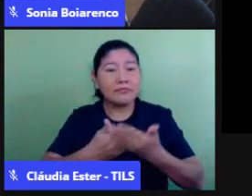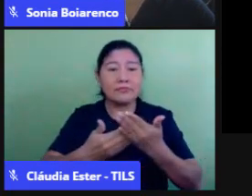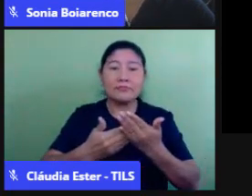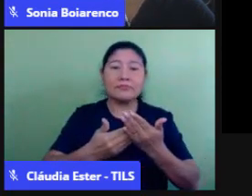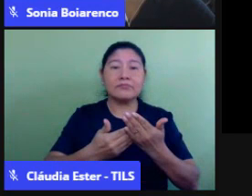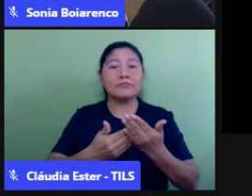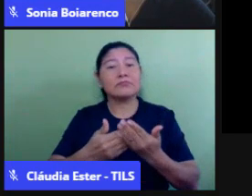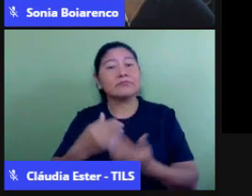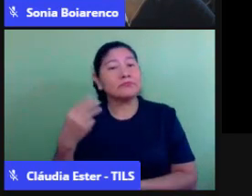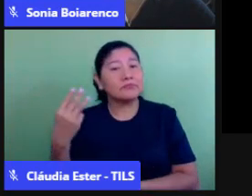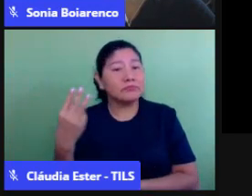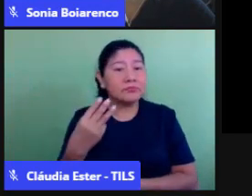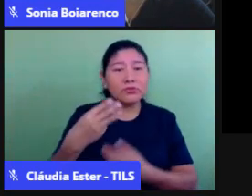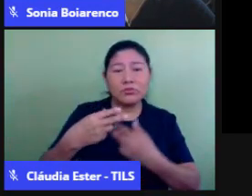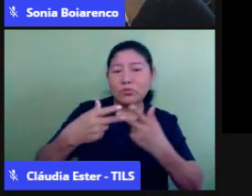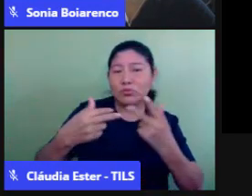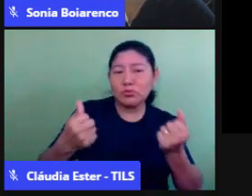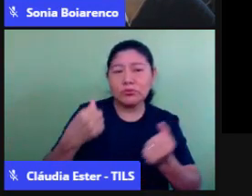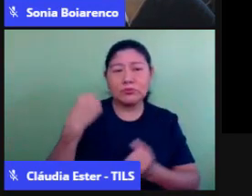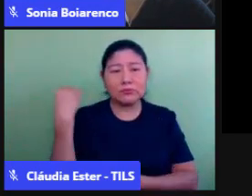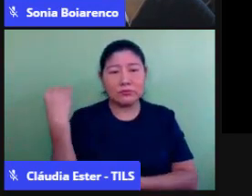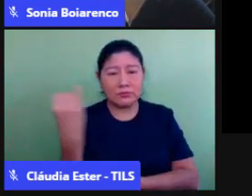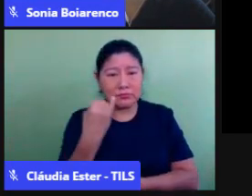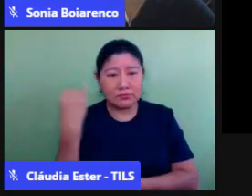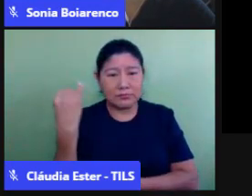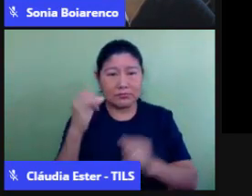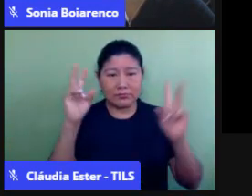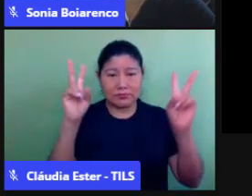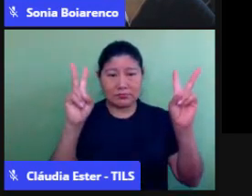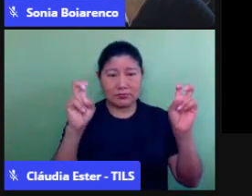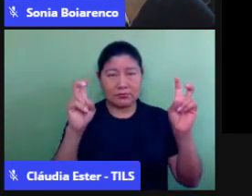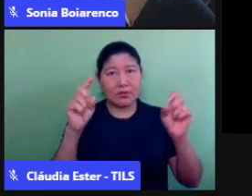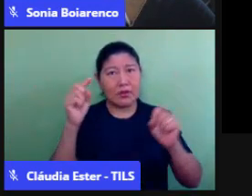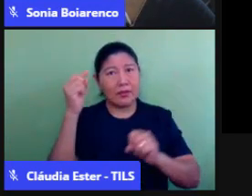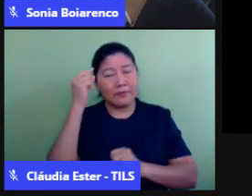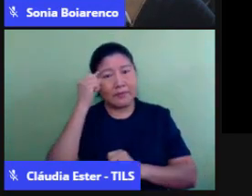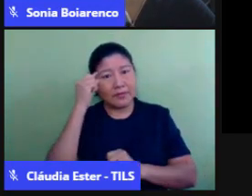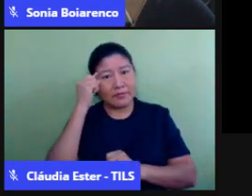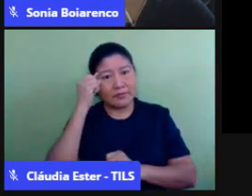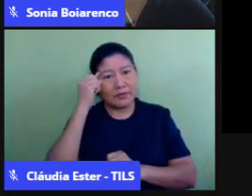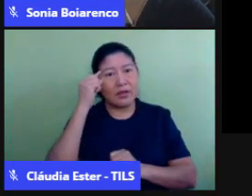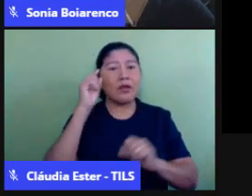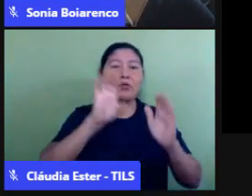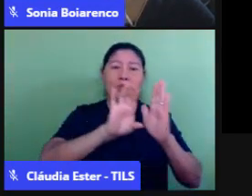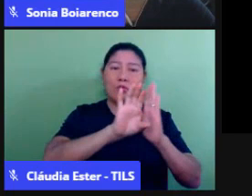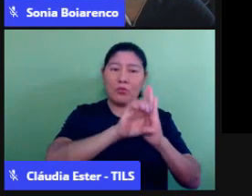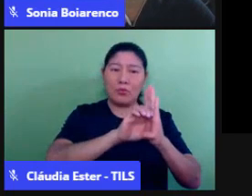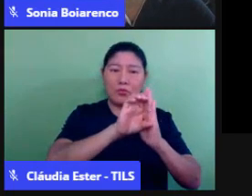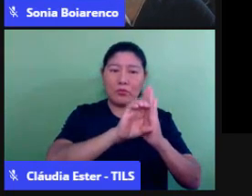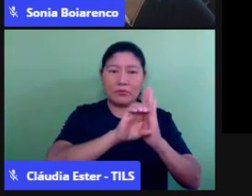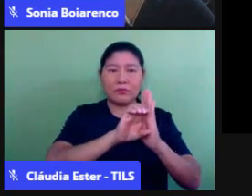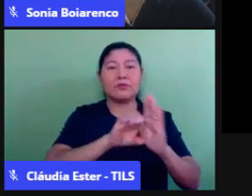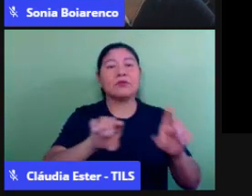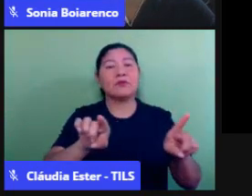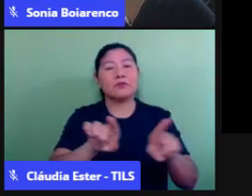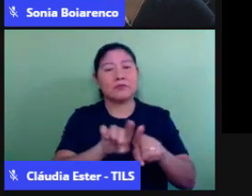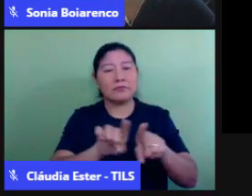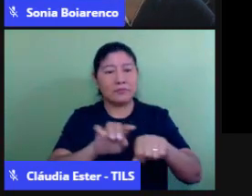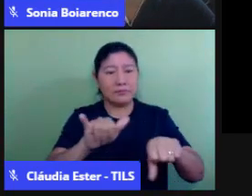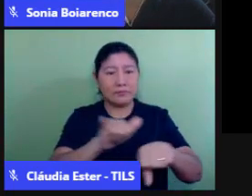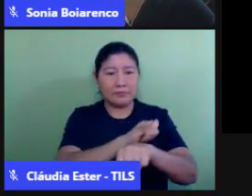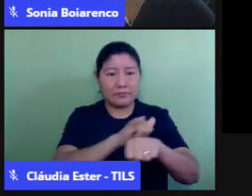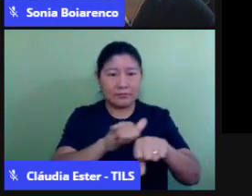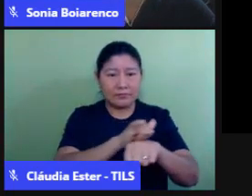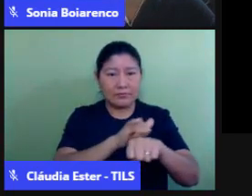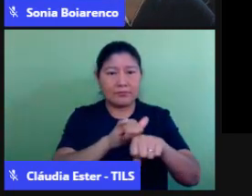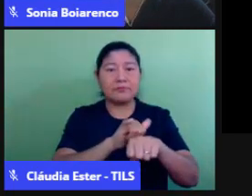por conceitos, reflexões teóricas e estratégias didáticas docentes para